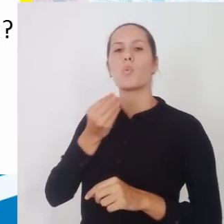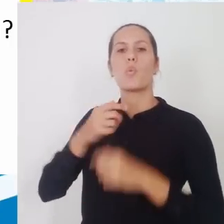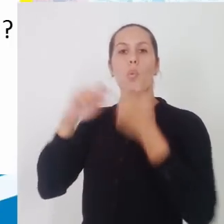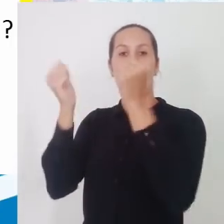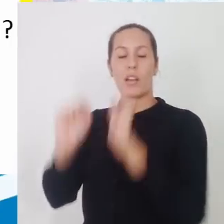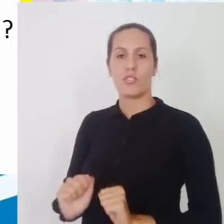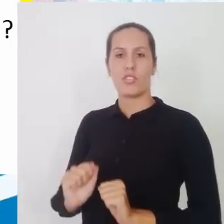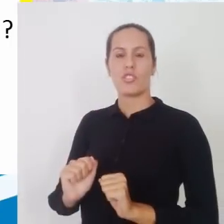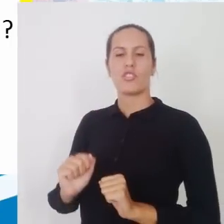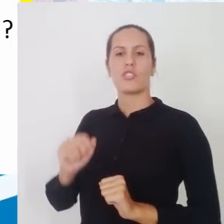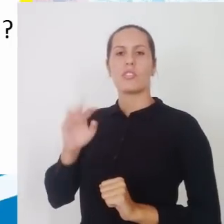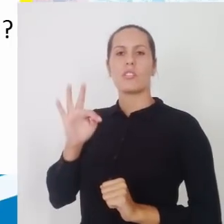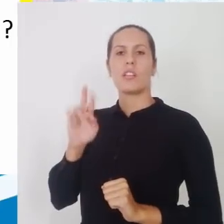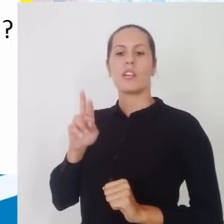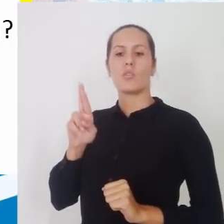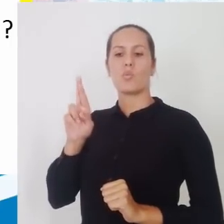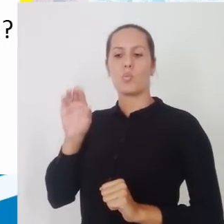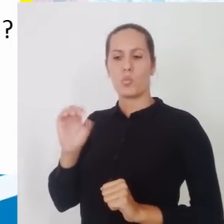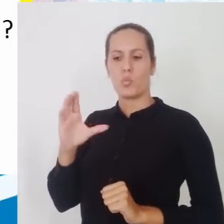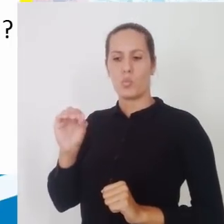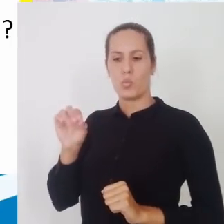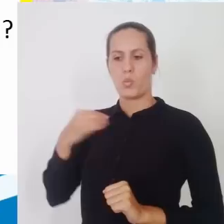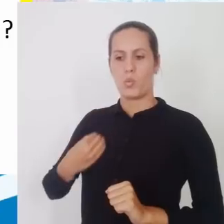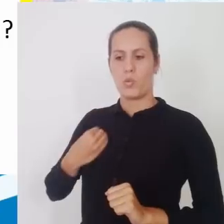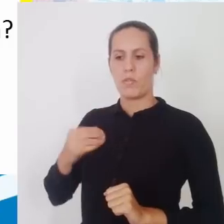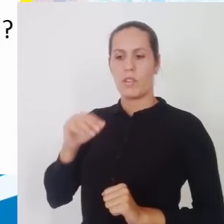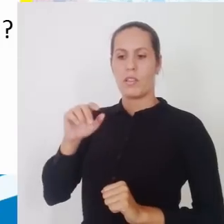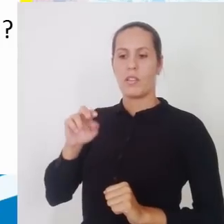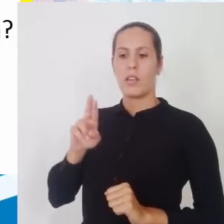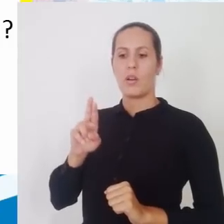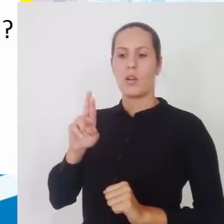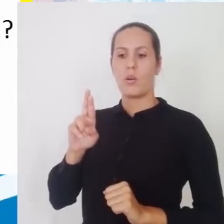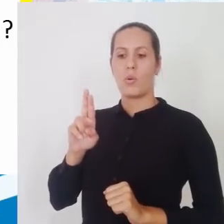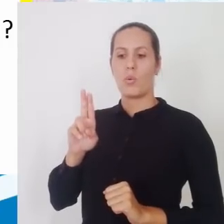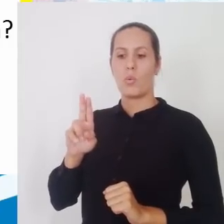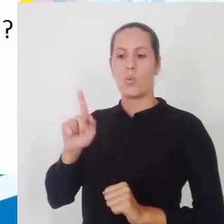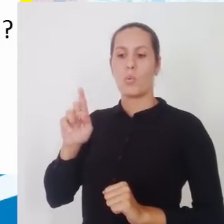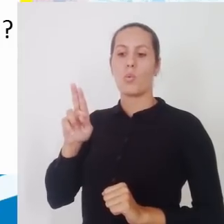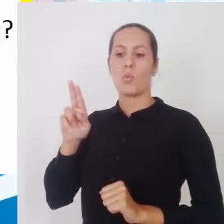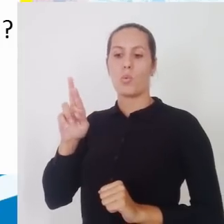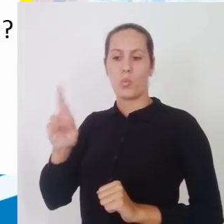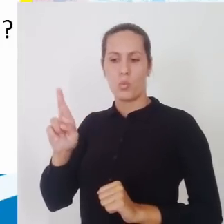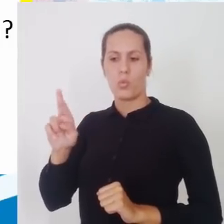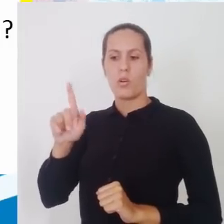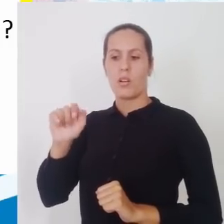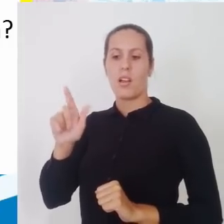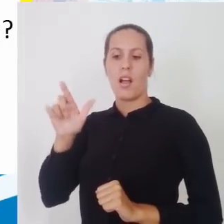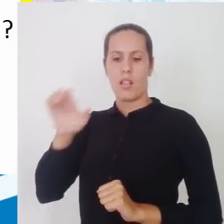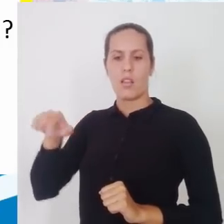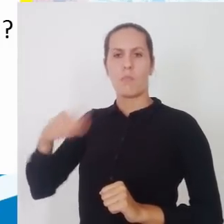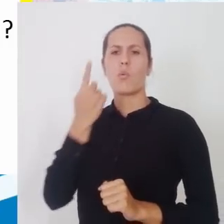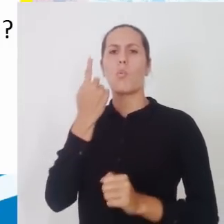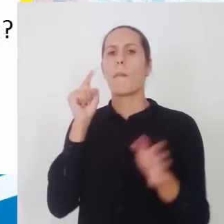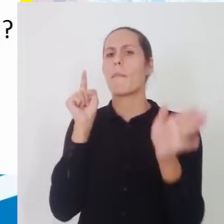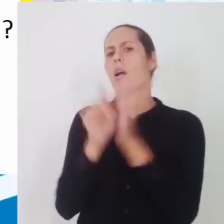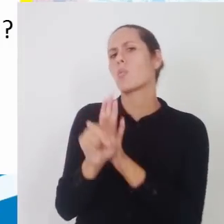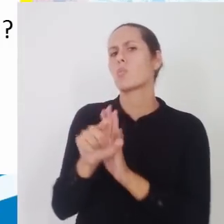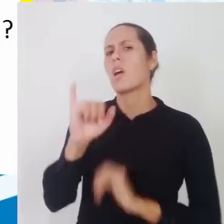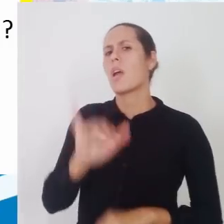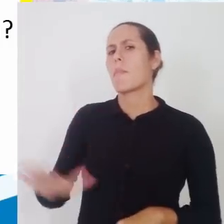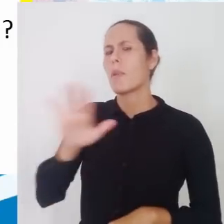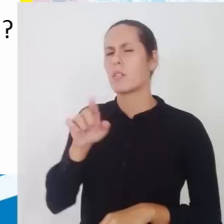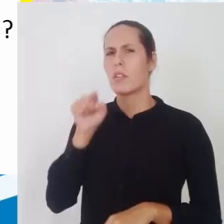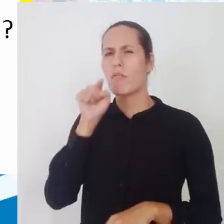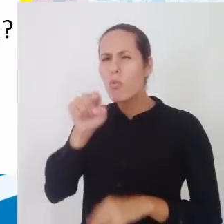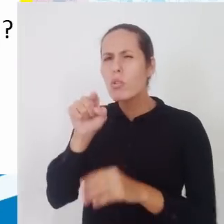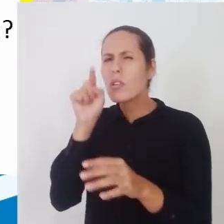turco, fotógrafo Ugur Galen. E vai aparecer para vocês agora. Eu só tenho uma pergunta para vocês sobre essa imagem. O